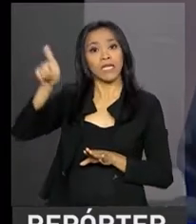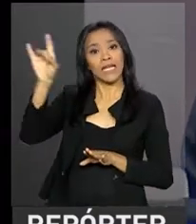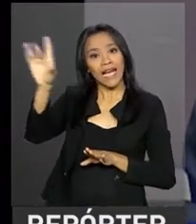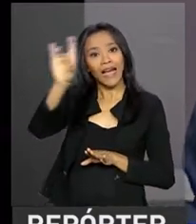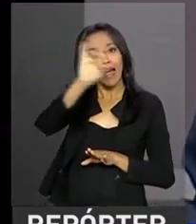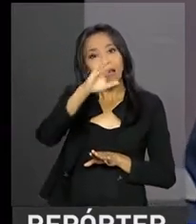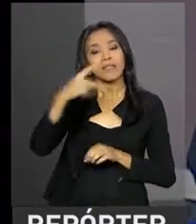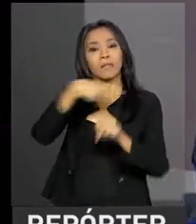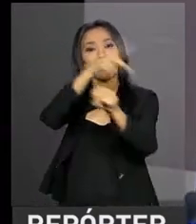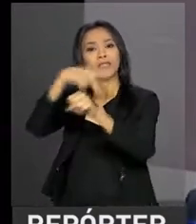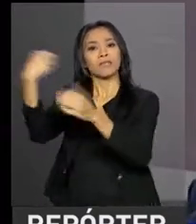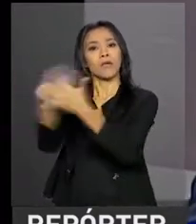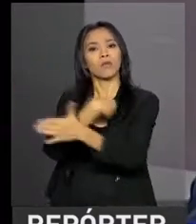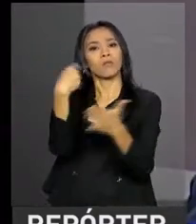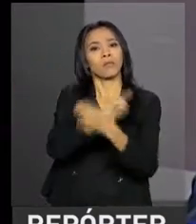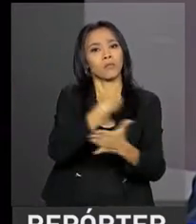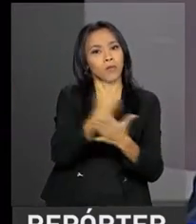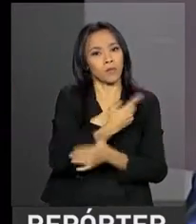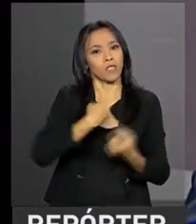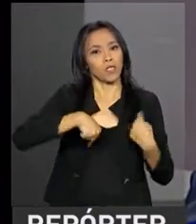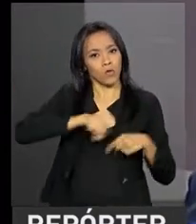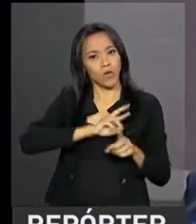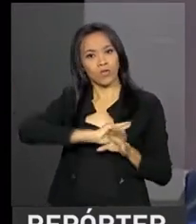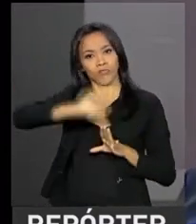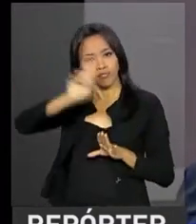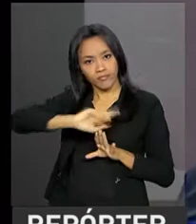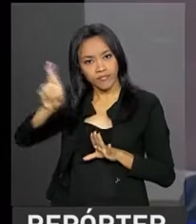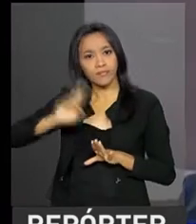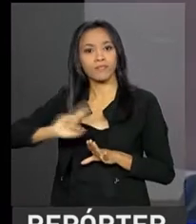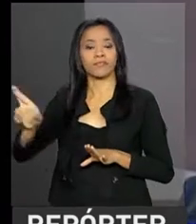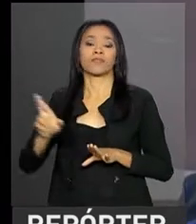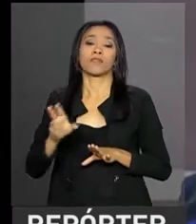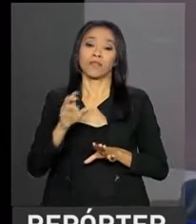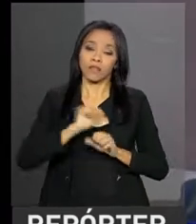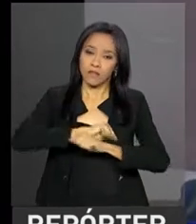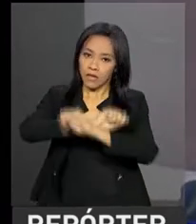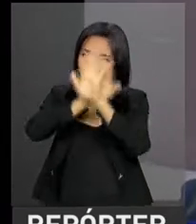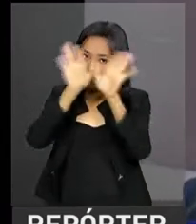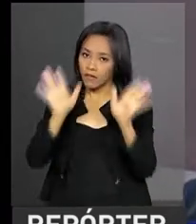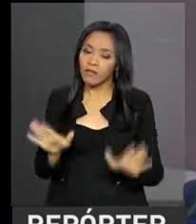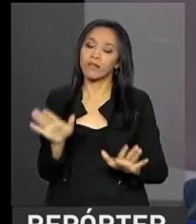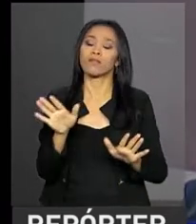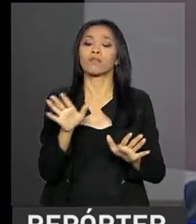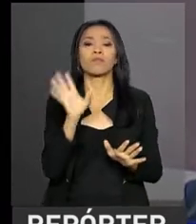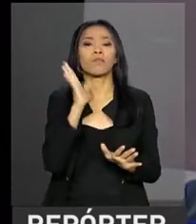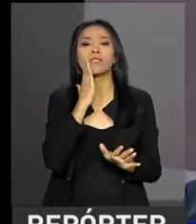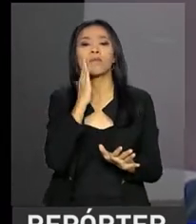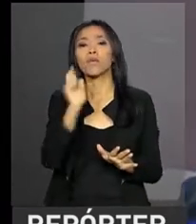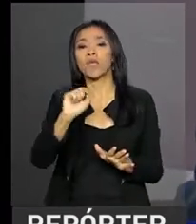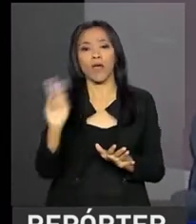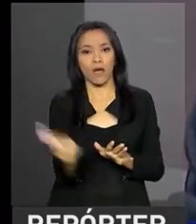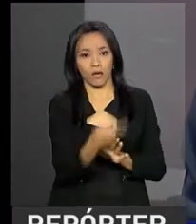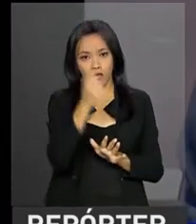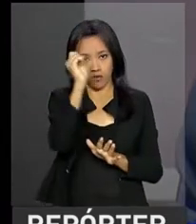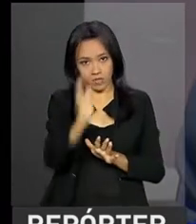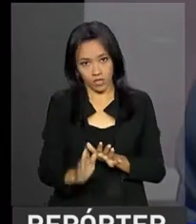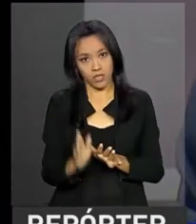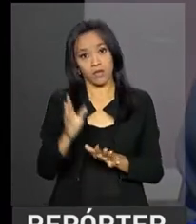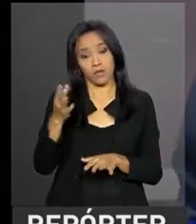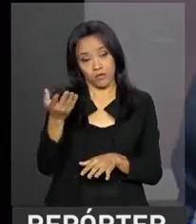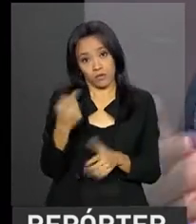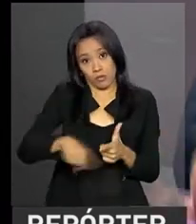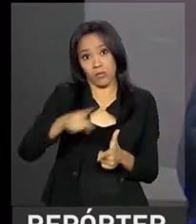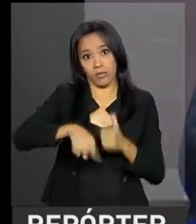questionamentos, quais são os problemas, e nós estamos então informando também muito transparentemente o que aconteceu no Brasil, os casos que